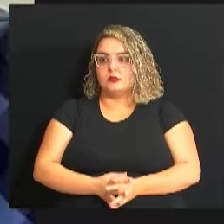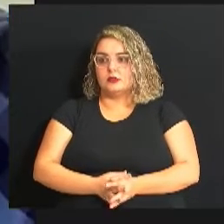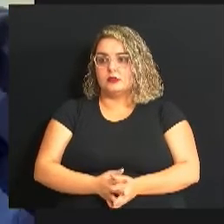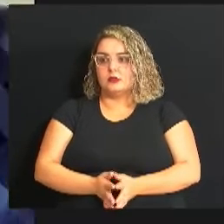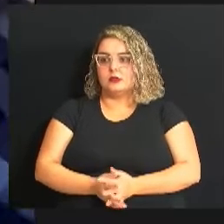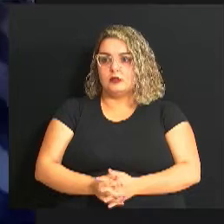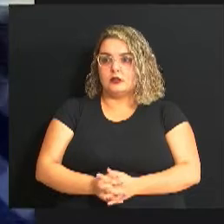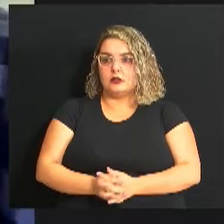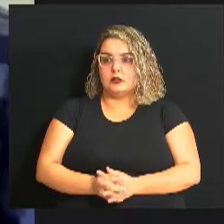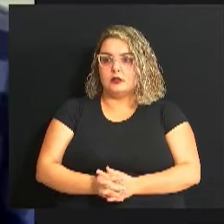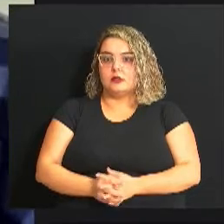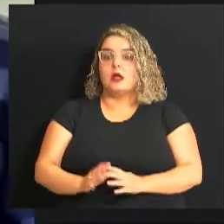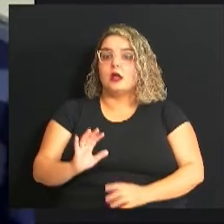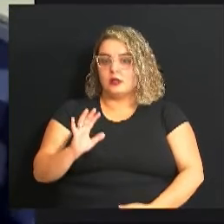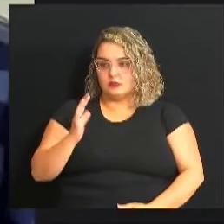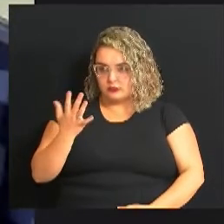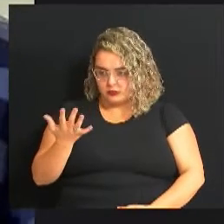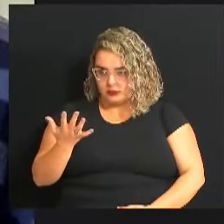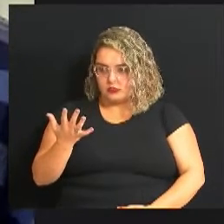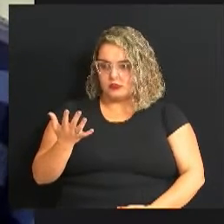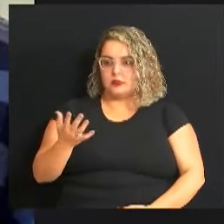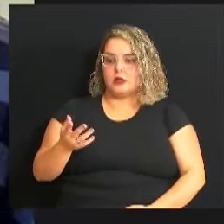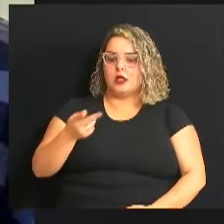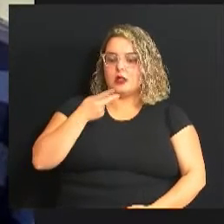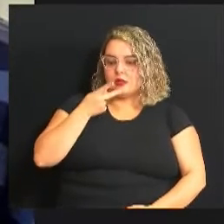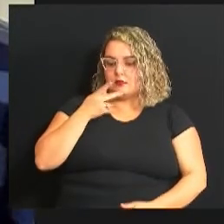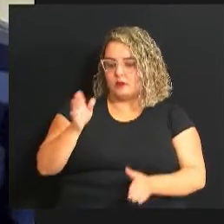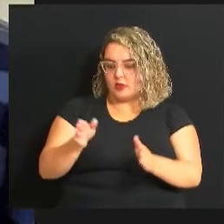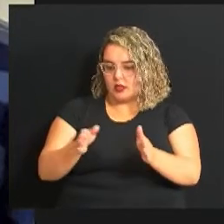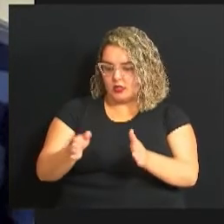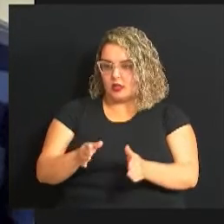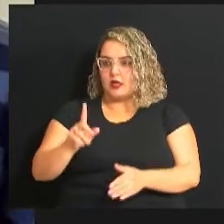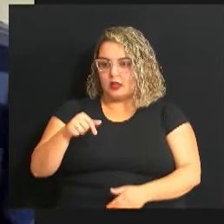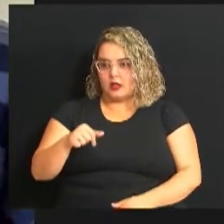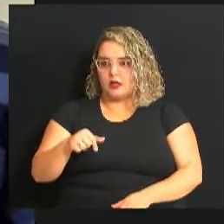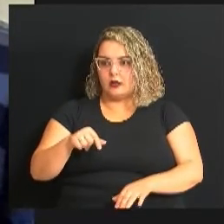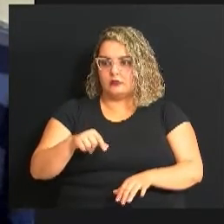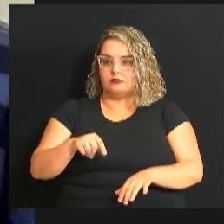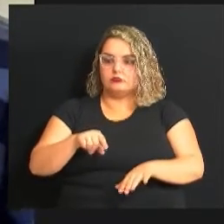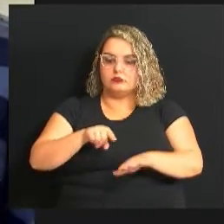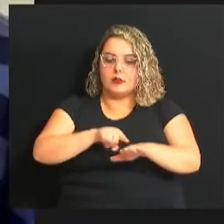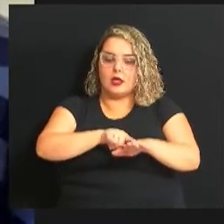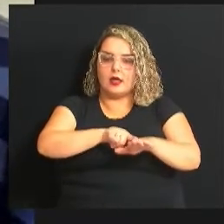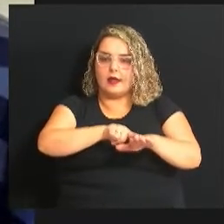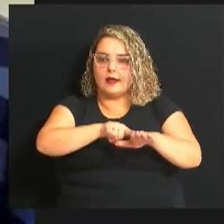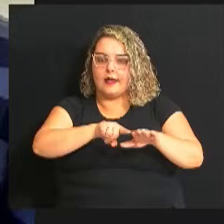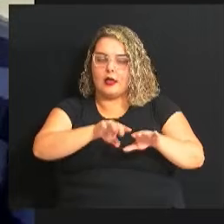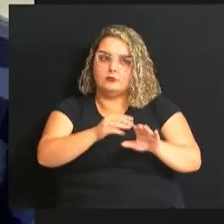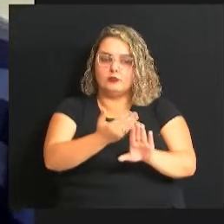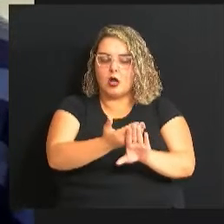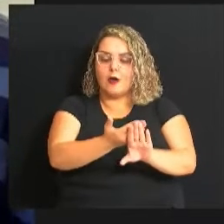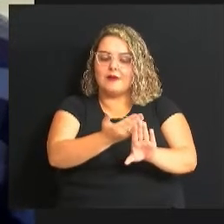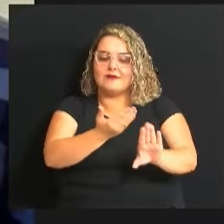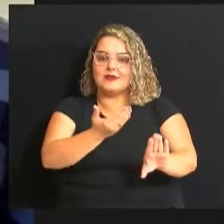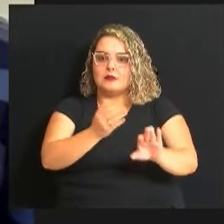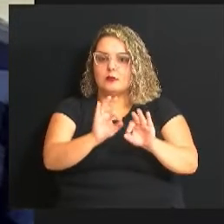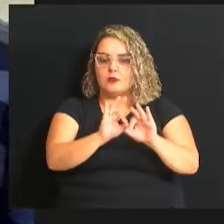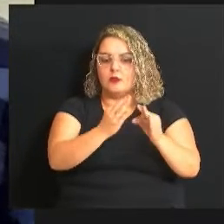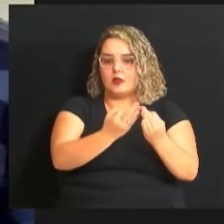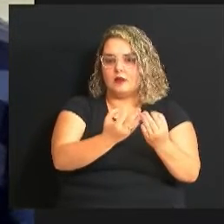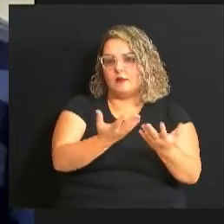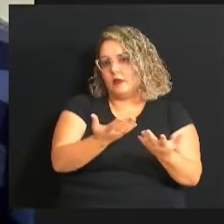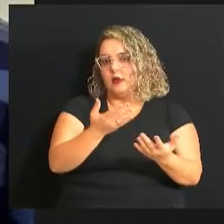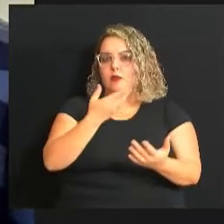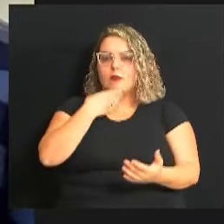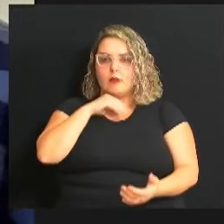Elas vão acontecendo. Esse período que você está citando também é um período de afastamento em relação aos pais, né? porque até essa idade, mais ou